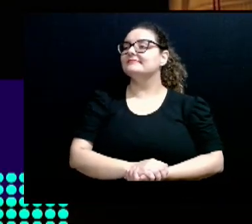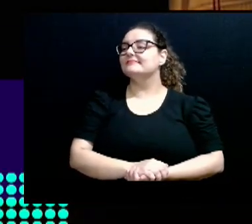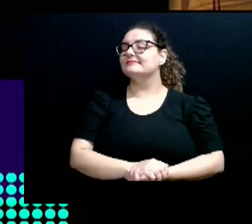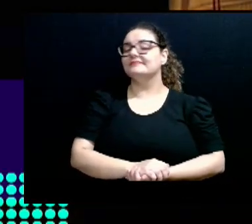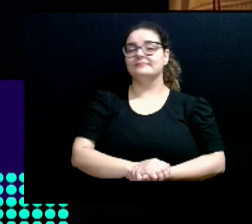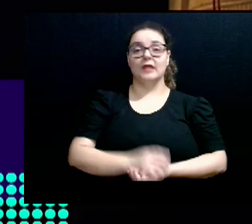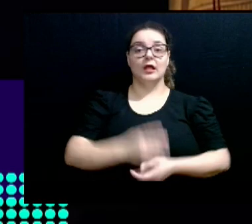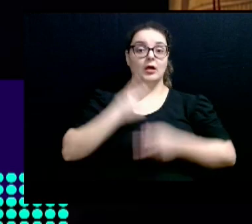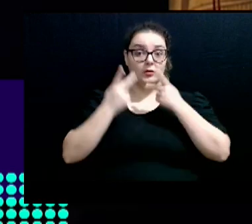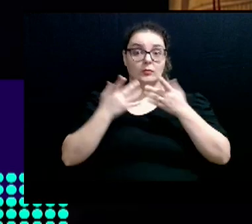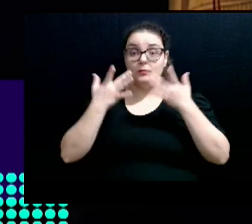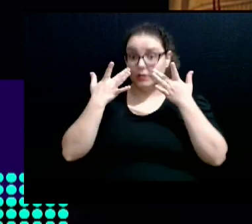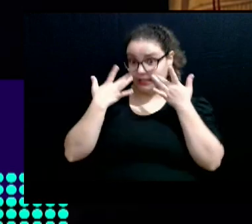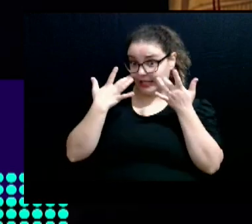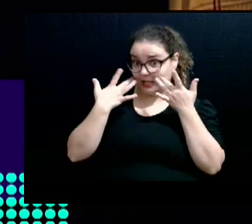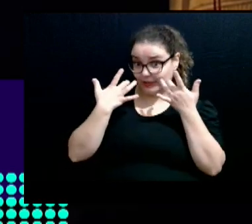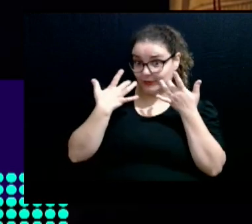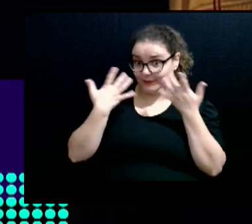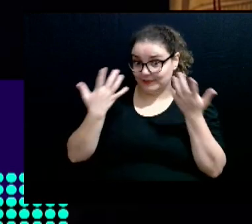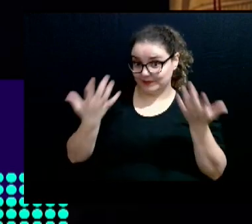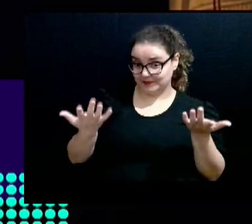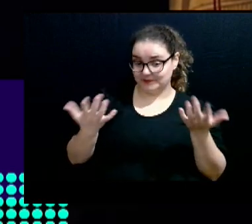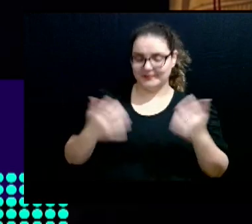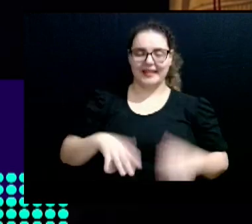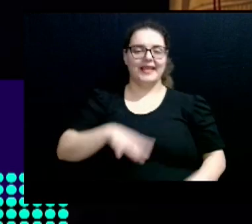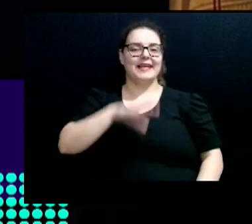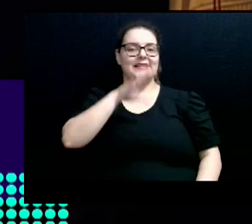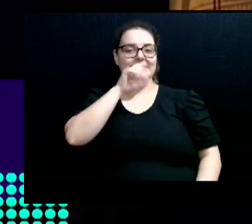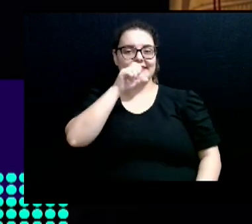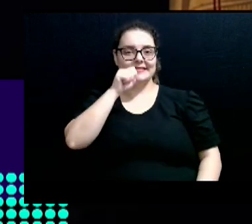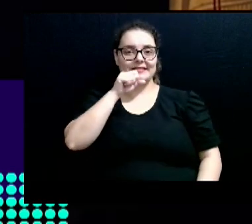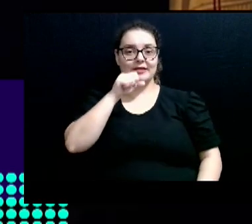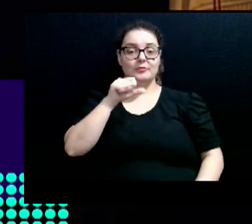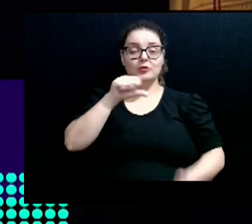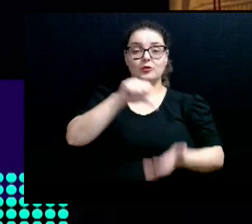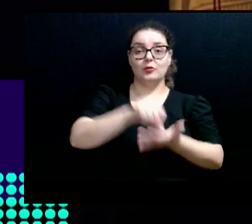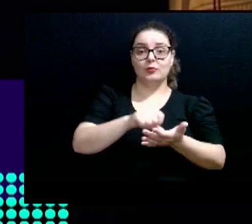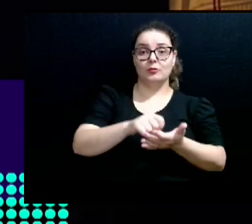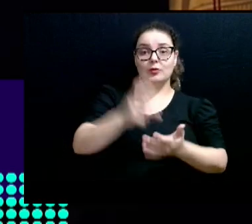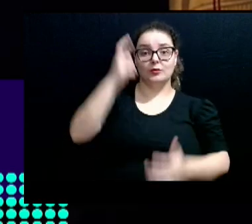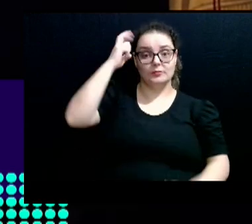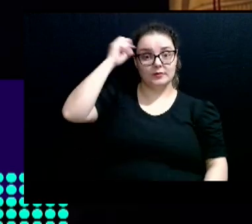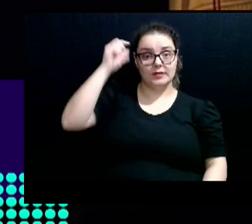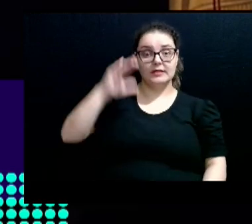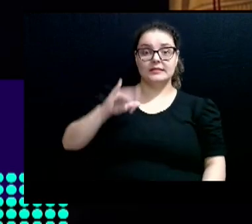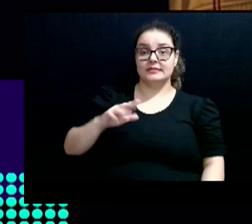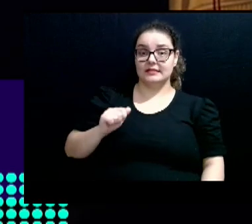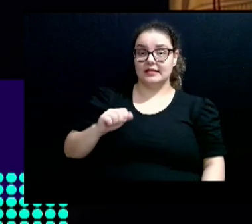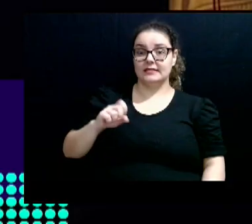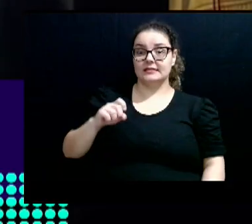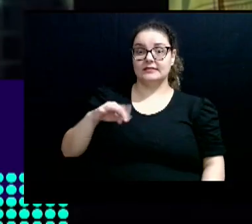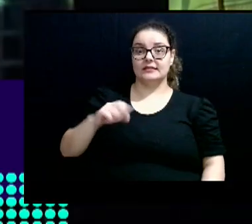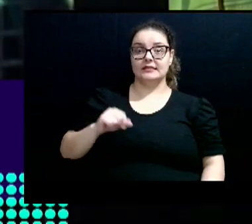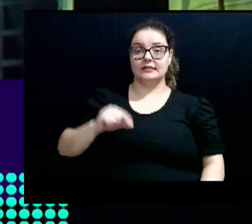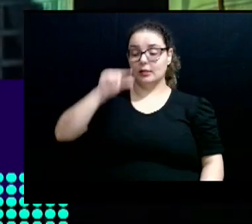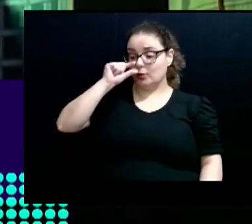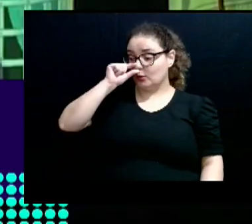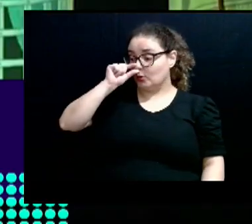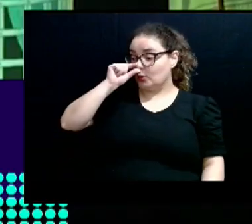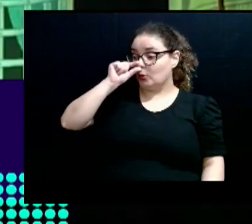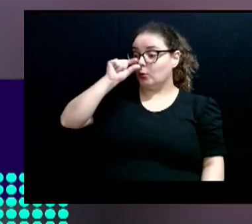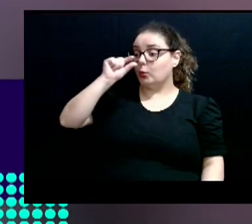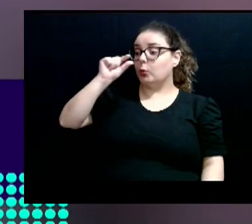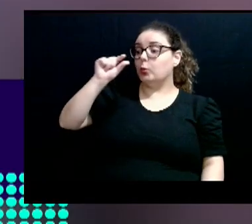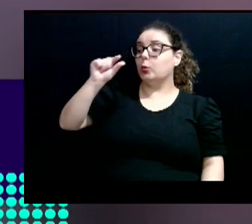teatro? Sábado, o Ponto de Cultura Cia Santa apresenta Pinóquio a partir das 3 horas